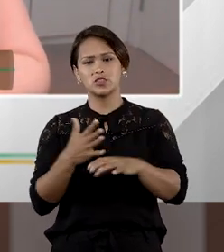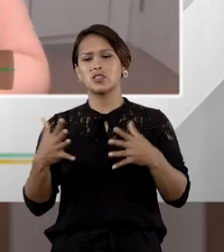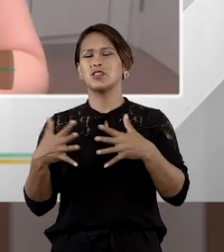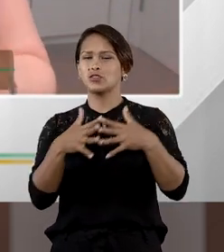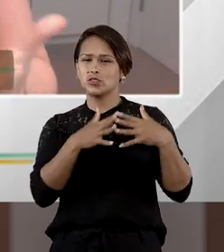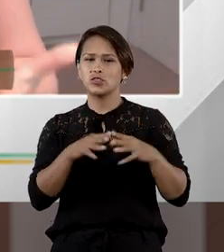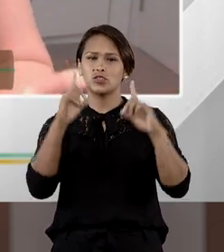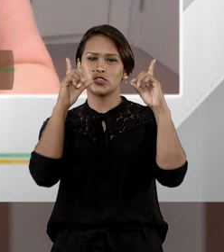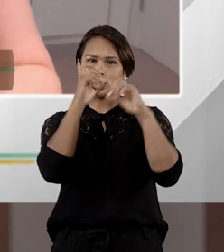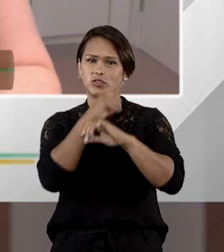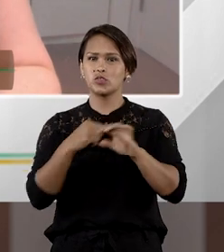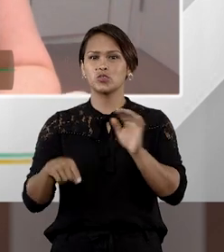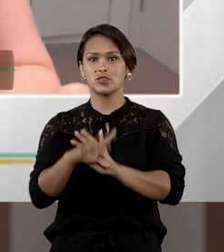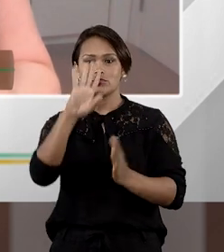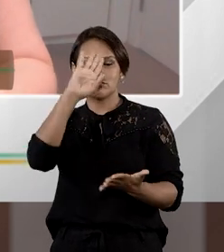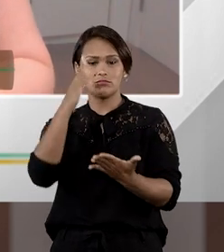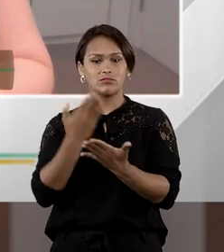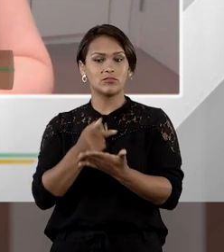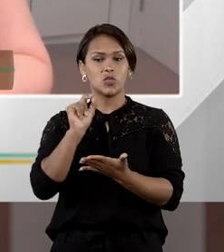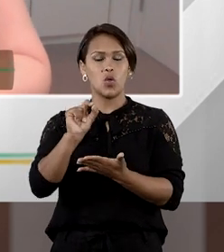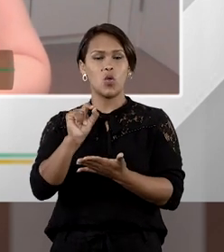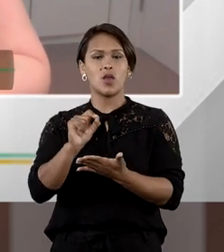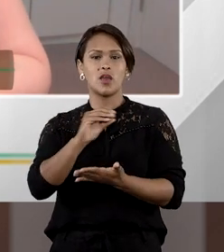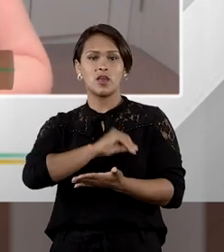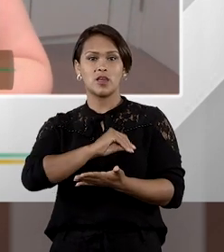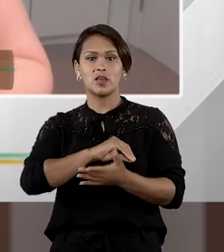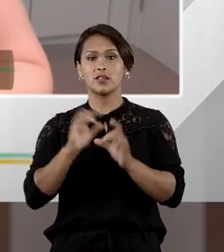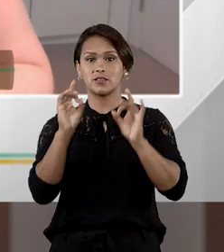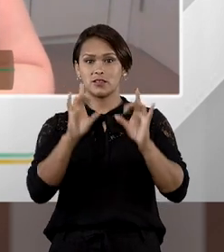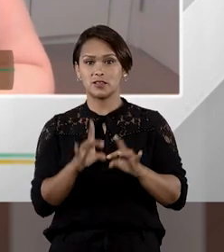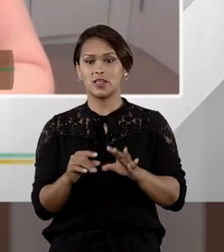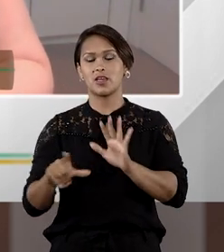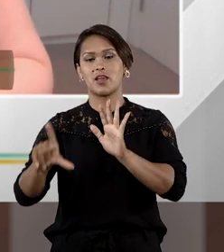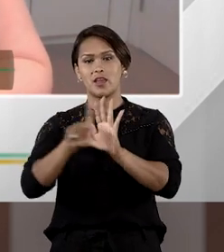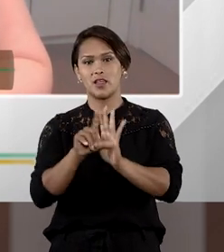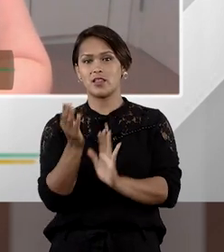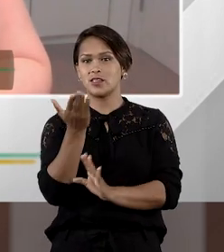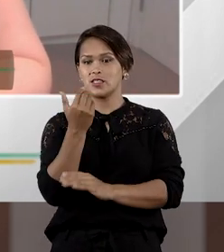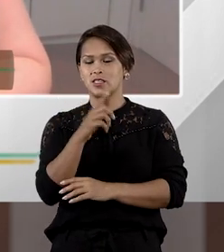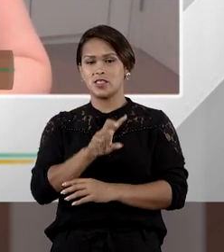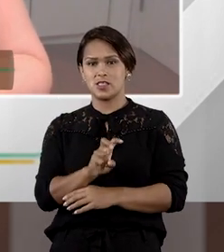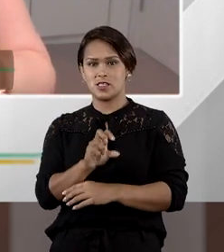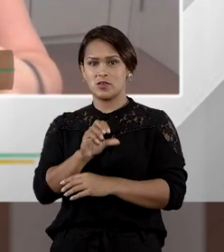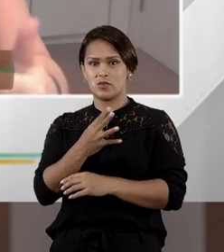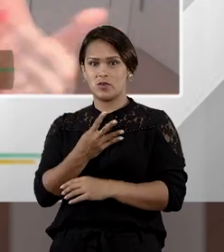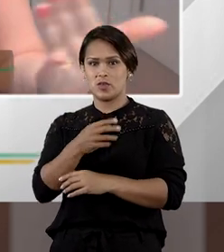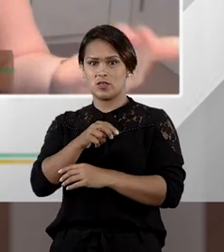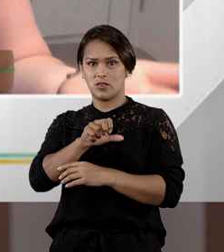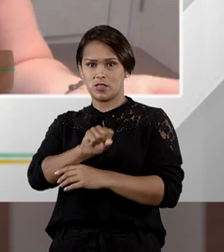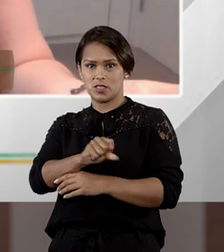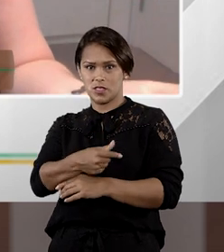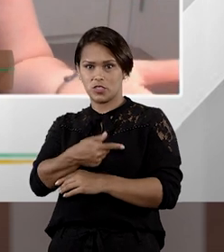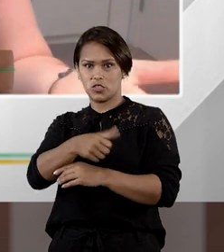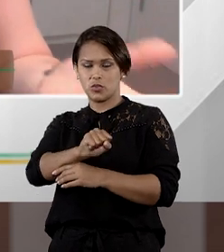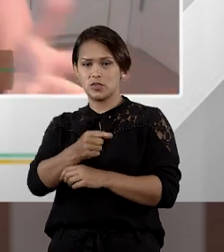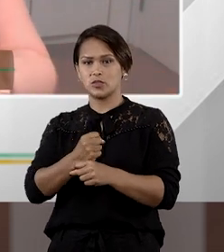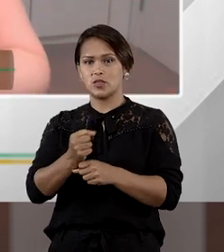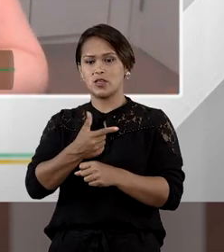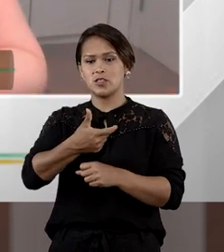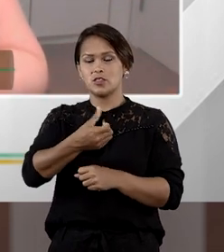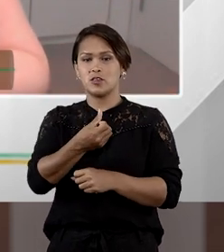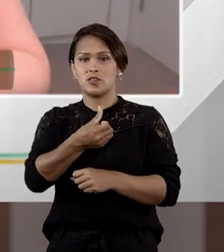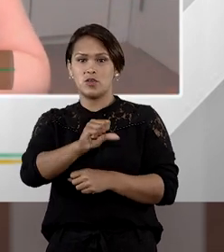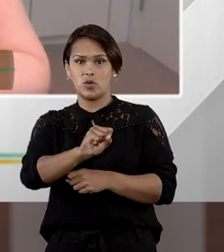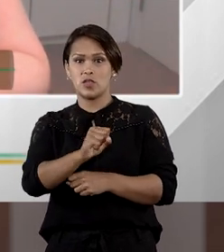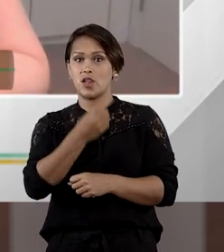bastante dificuldade de ter certeza de quanto ele ganha. E aqui eu quero destacar que a Lei de Alimentos, que é a Lei 5478 de 1968, é